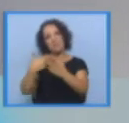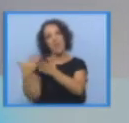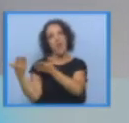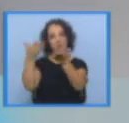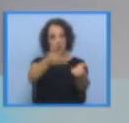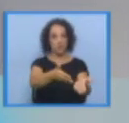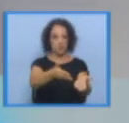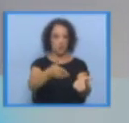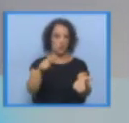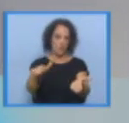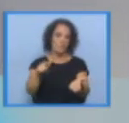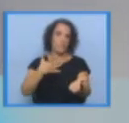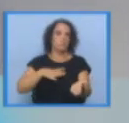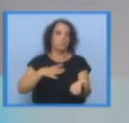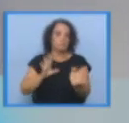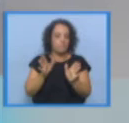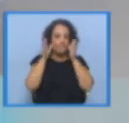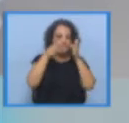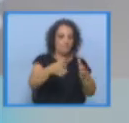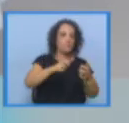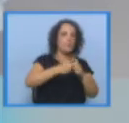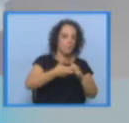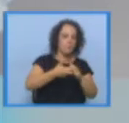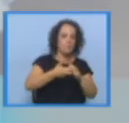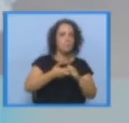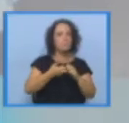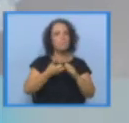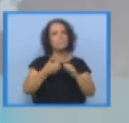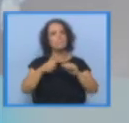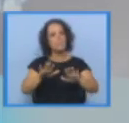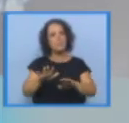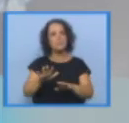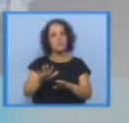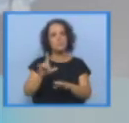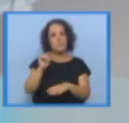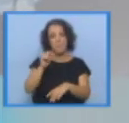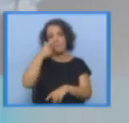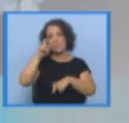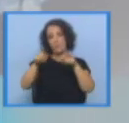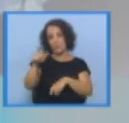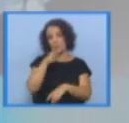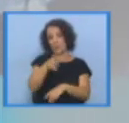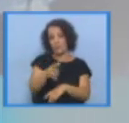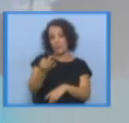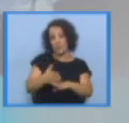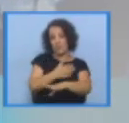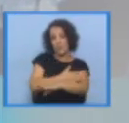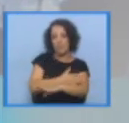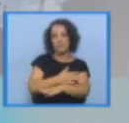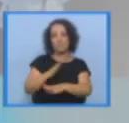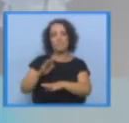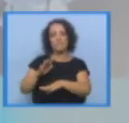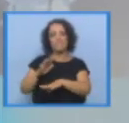muitas organizações que felizmente está atenta ao problema, que tem também uma expressão naqueles que saem do país, como há pouco referias, nomeadamente para o